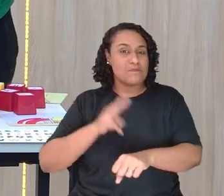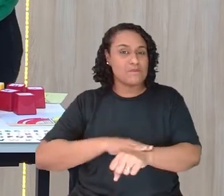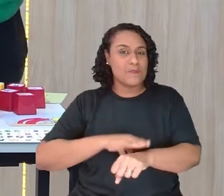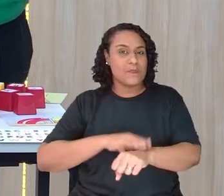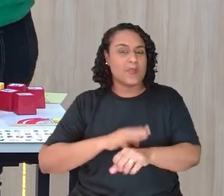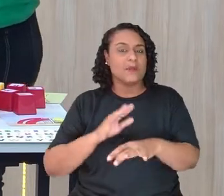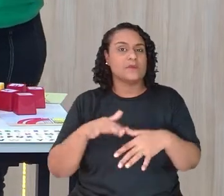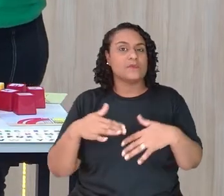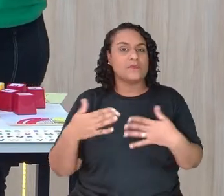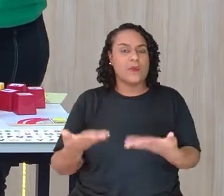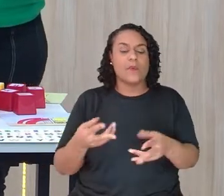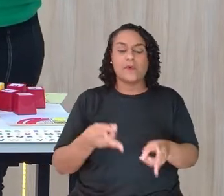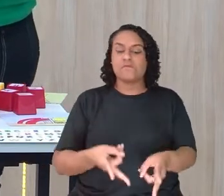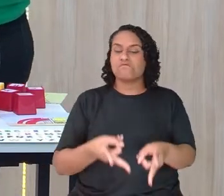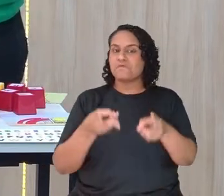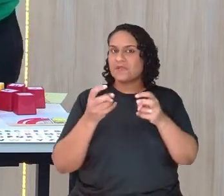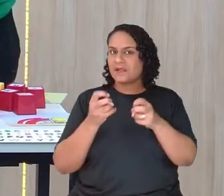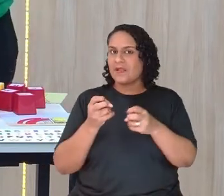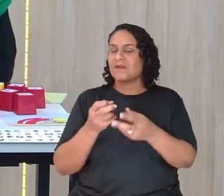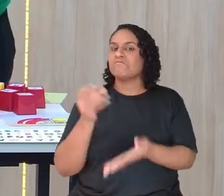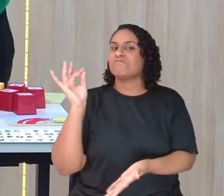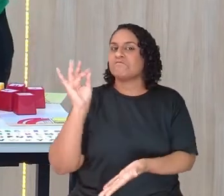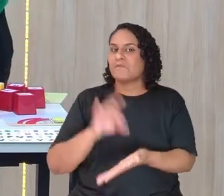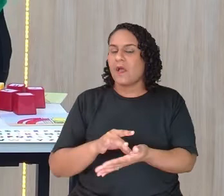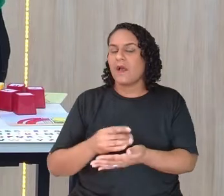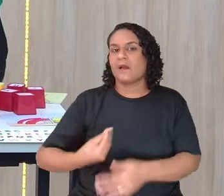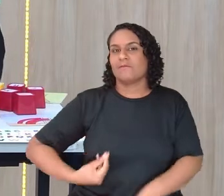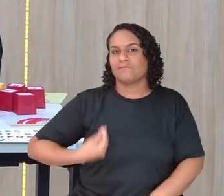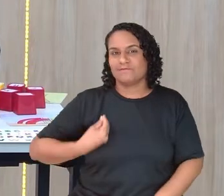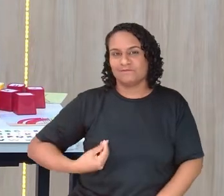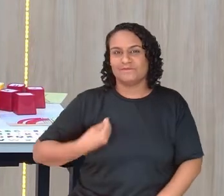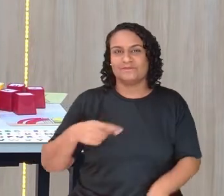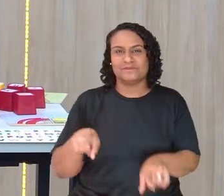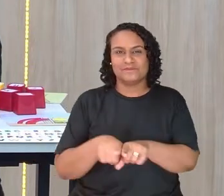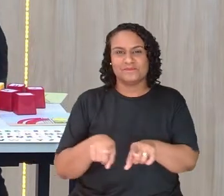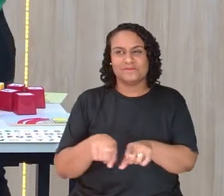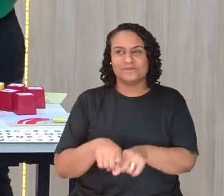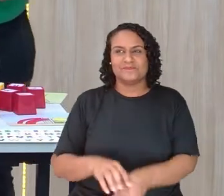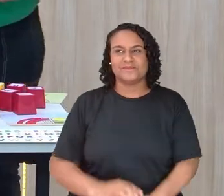momento isso é percebido, isso é vivenciado?